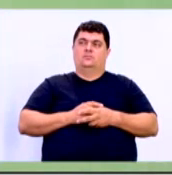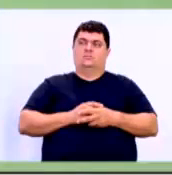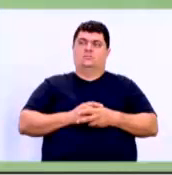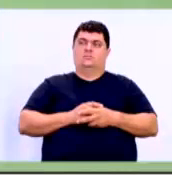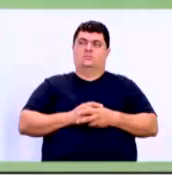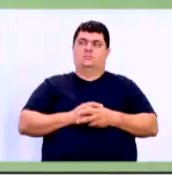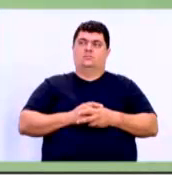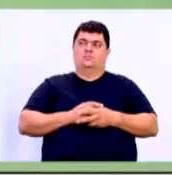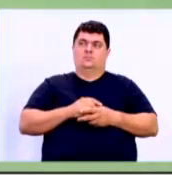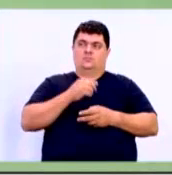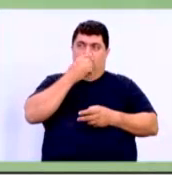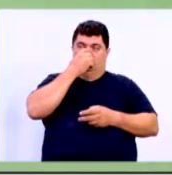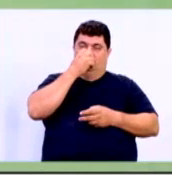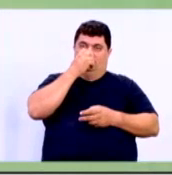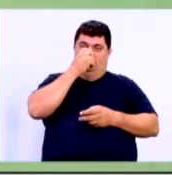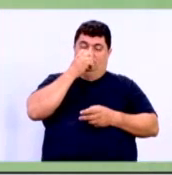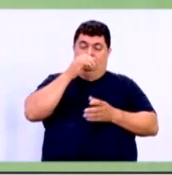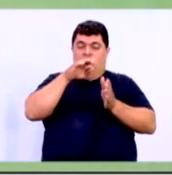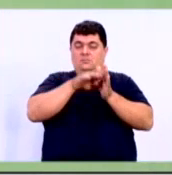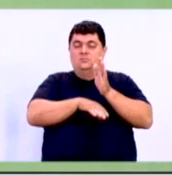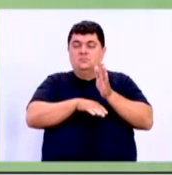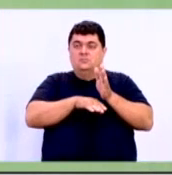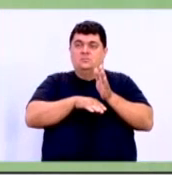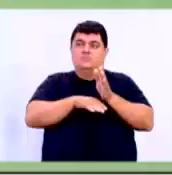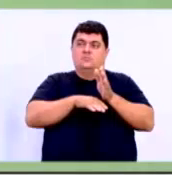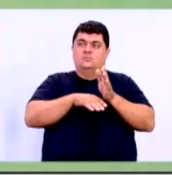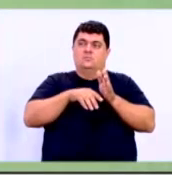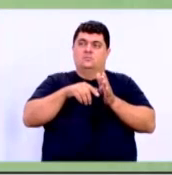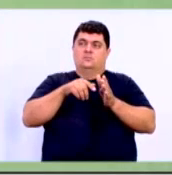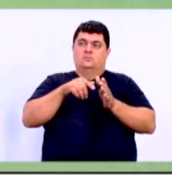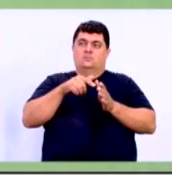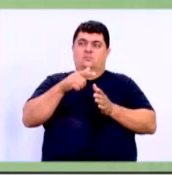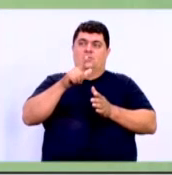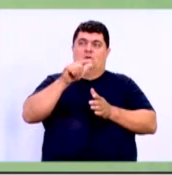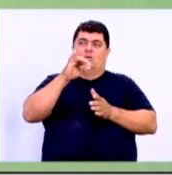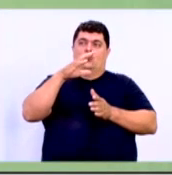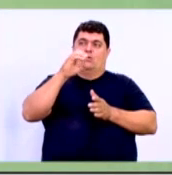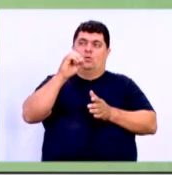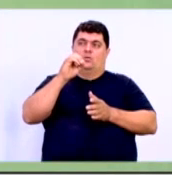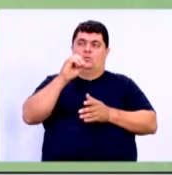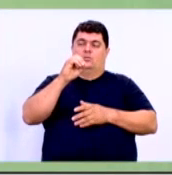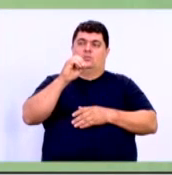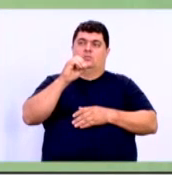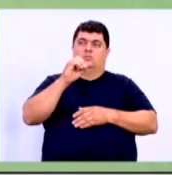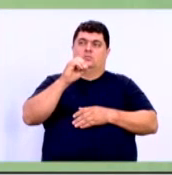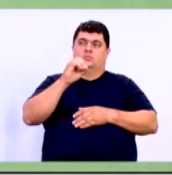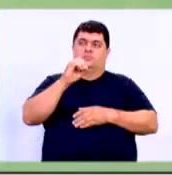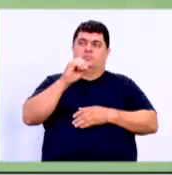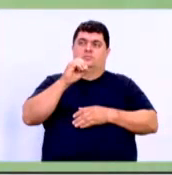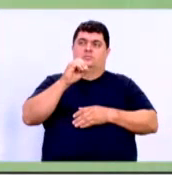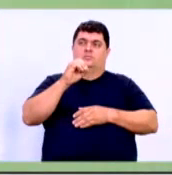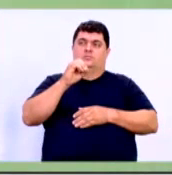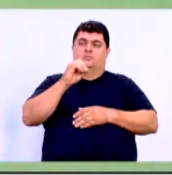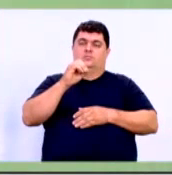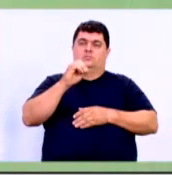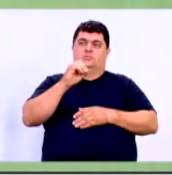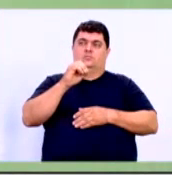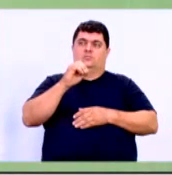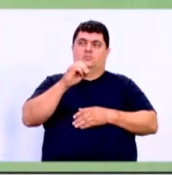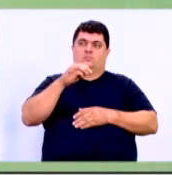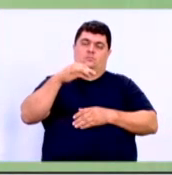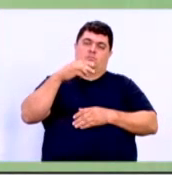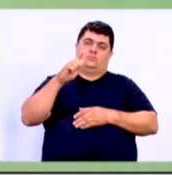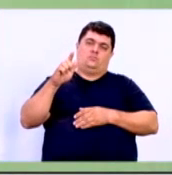líquida menos o custo do produto vendido igual ao lucro bruto. Ou margem de